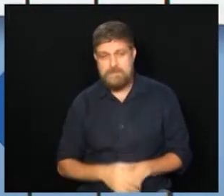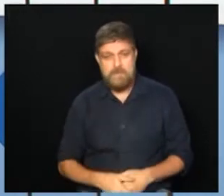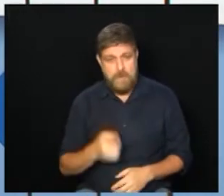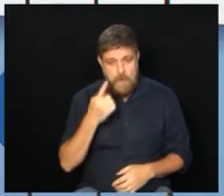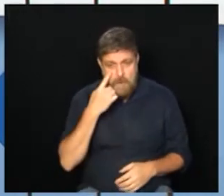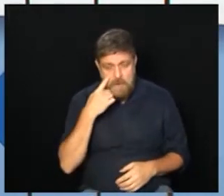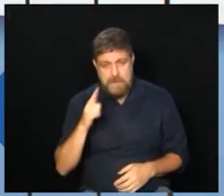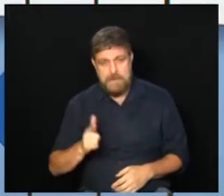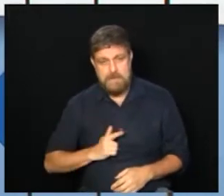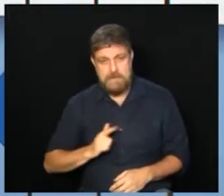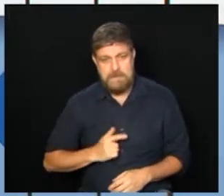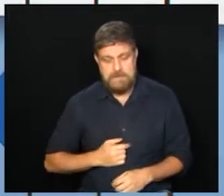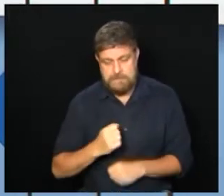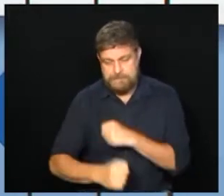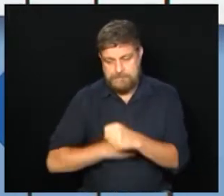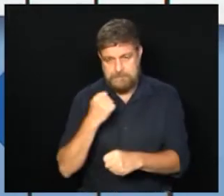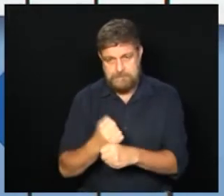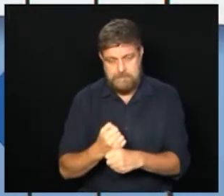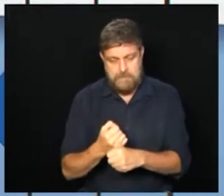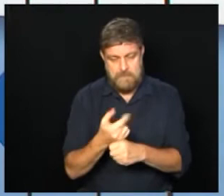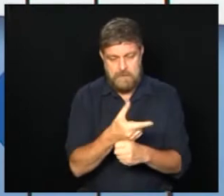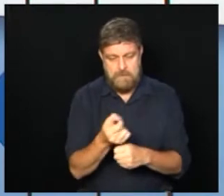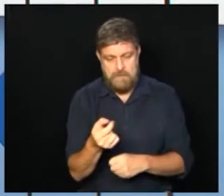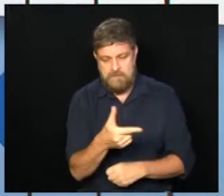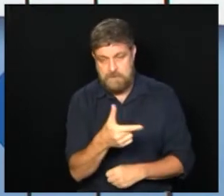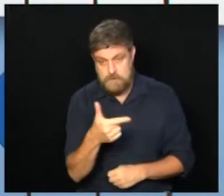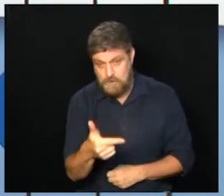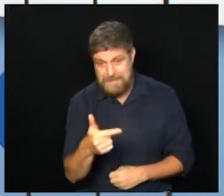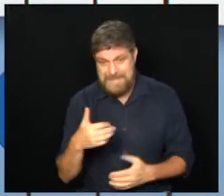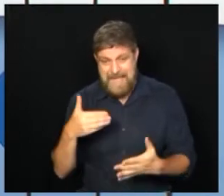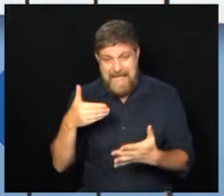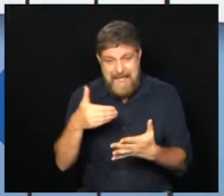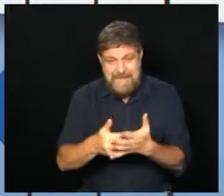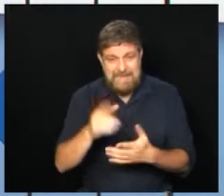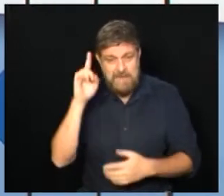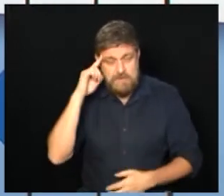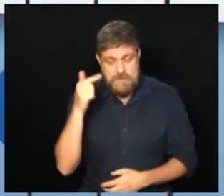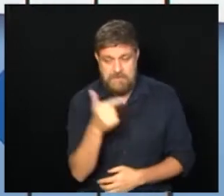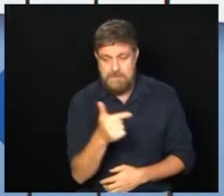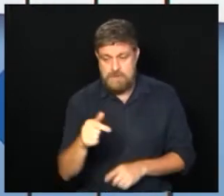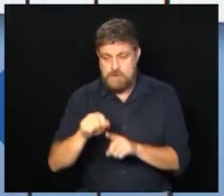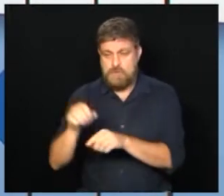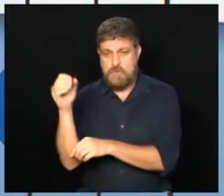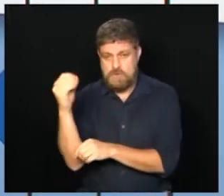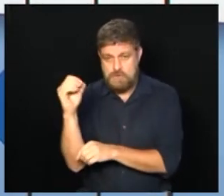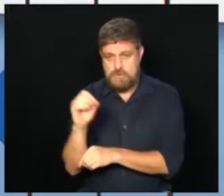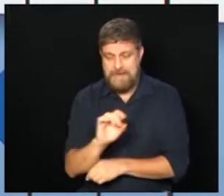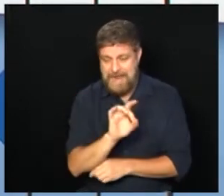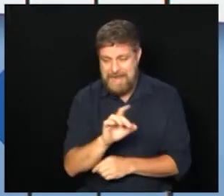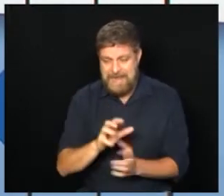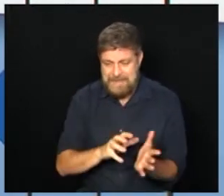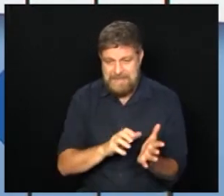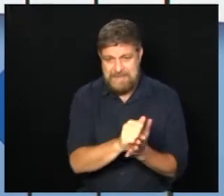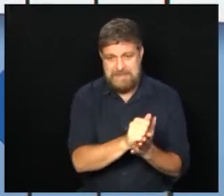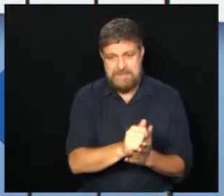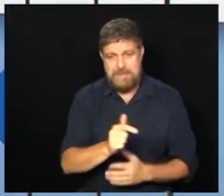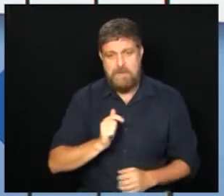são vagas para o ano de 2022 que vão até o dia 22 de outubro. Cada inscrição pode ser feita